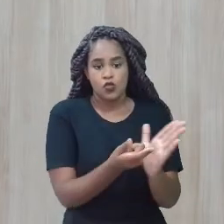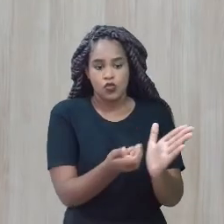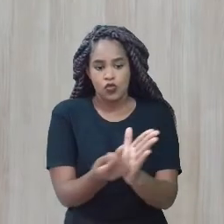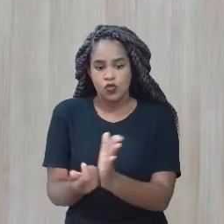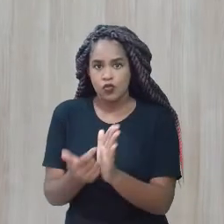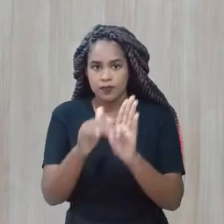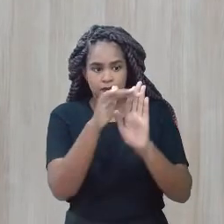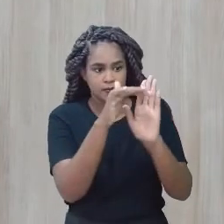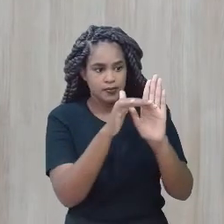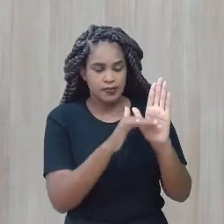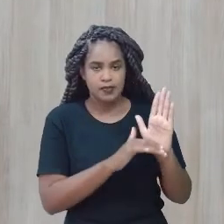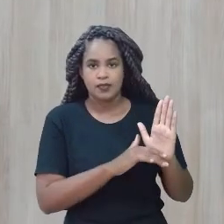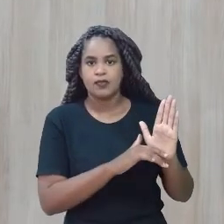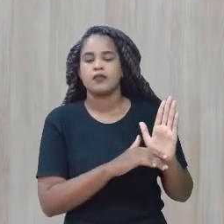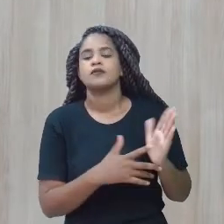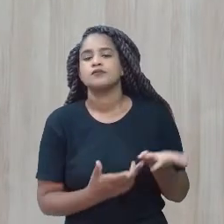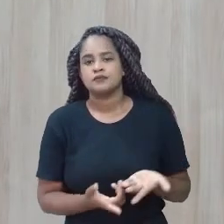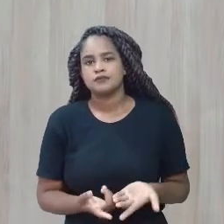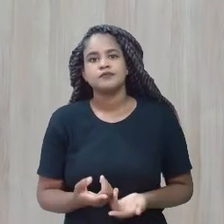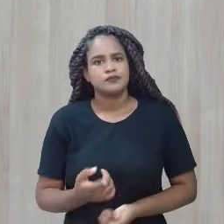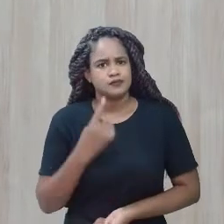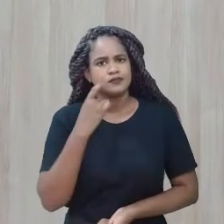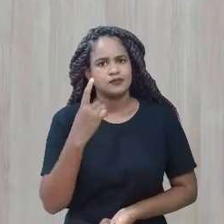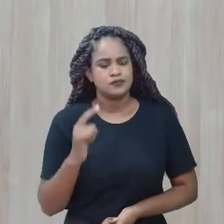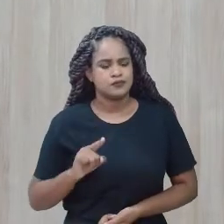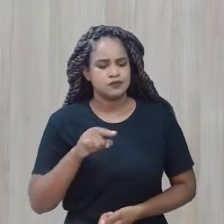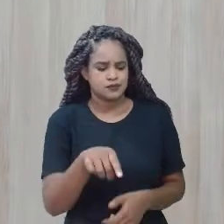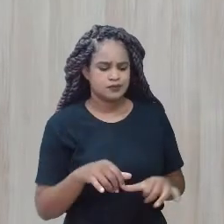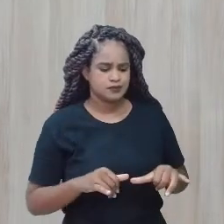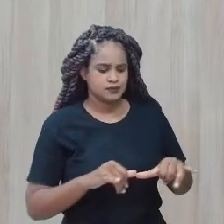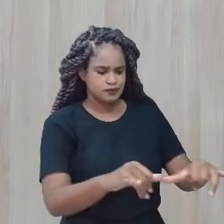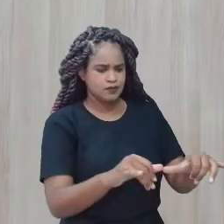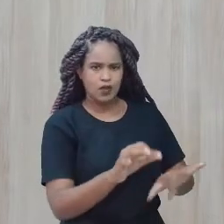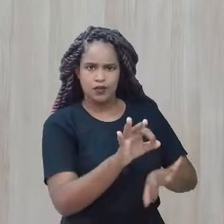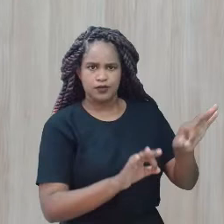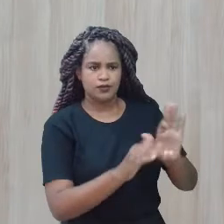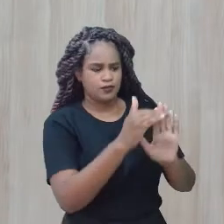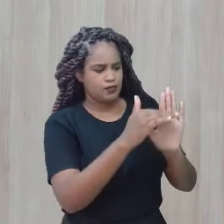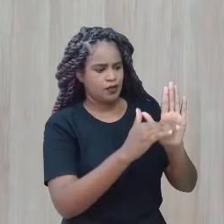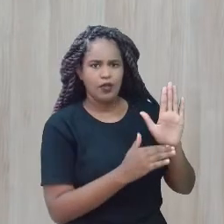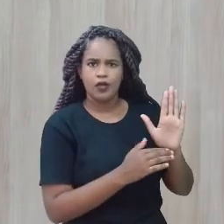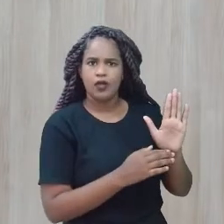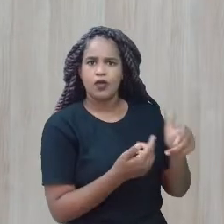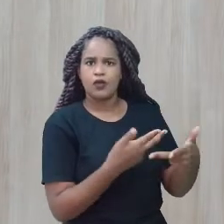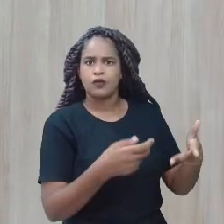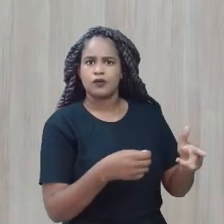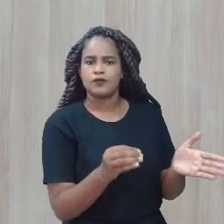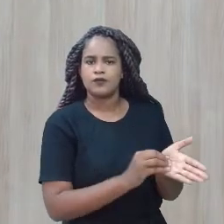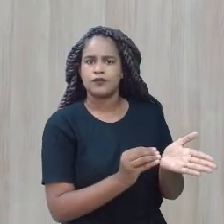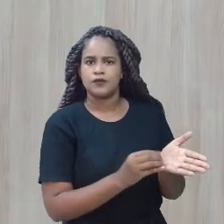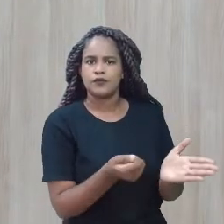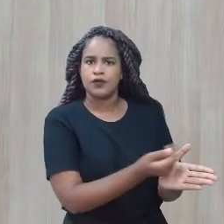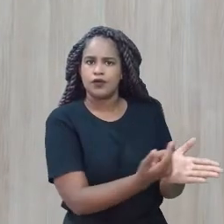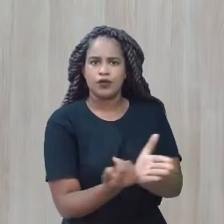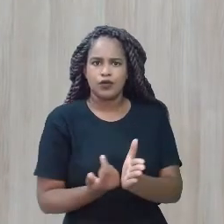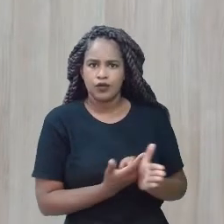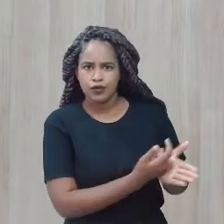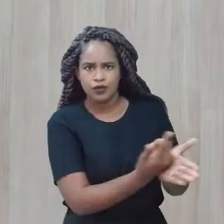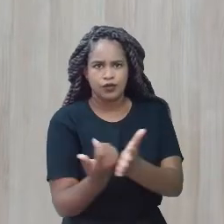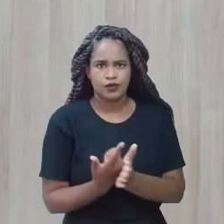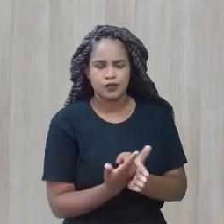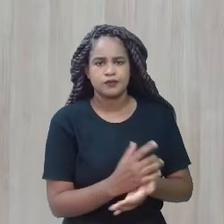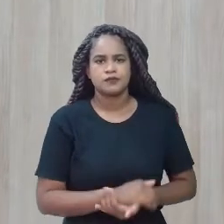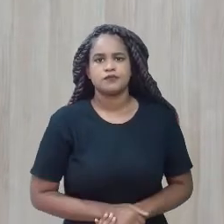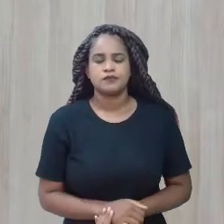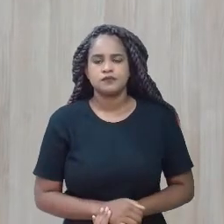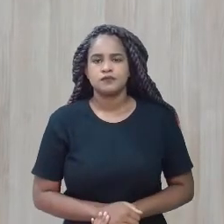é interessante, não é? Ir ao supermercado, organizar a lista de compra, aquilo que está faltando na despensa da